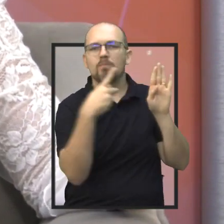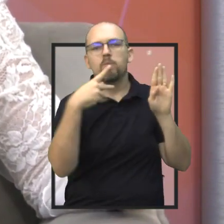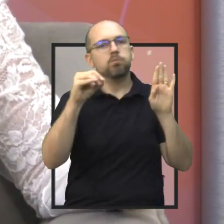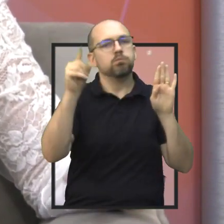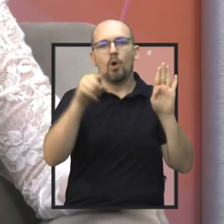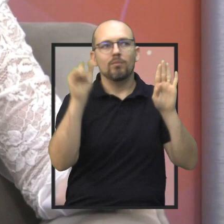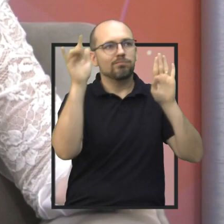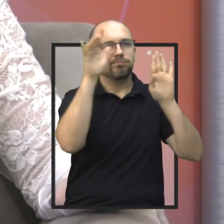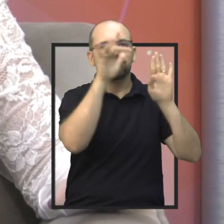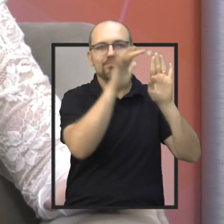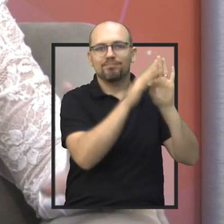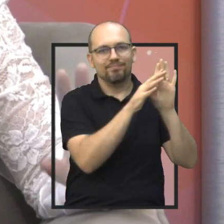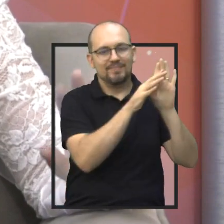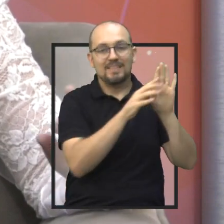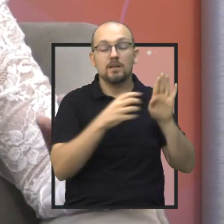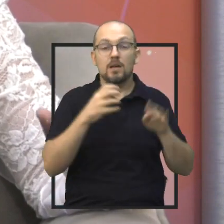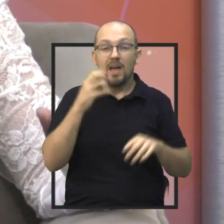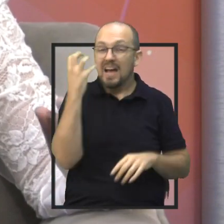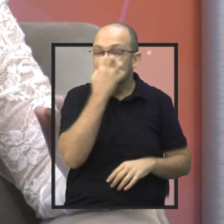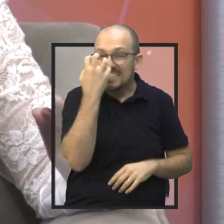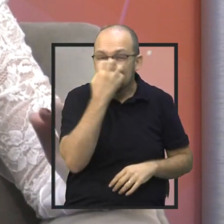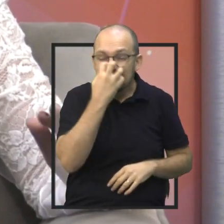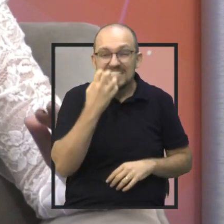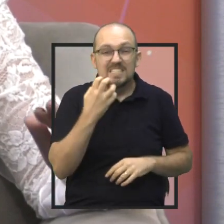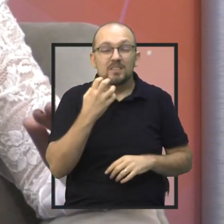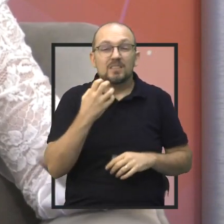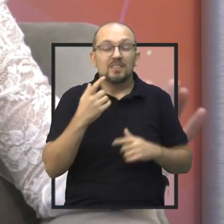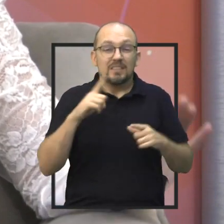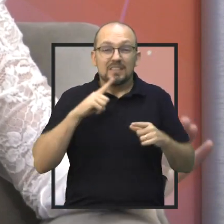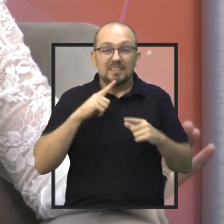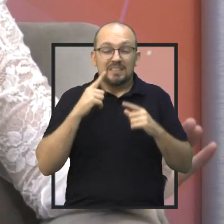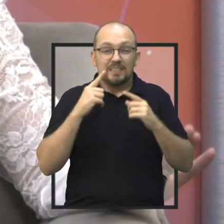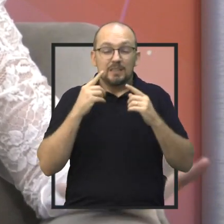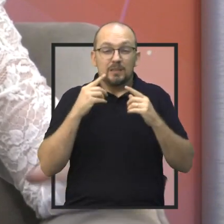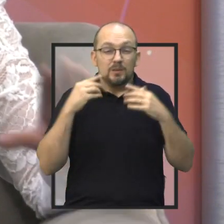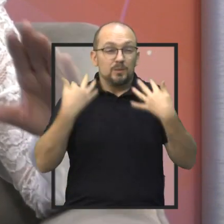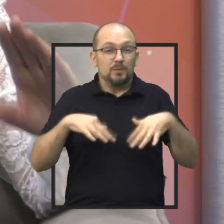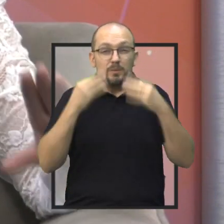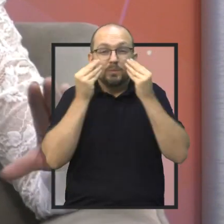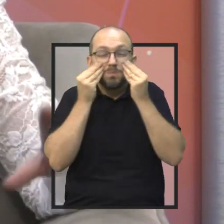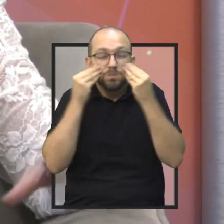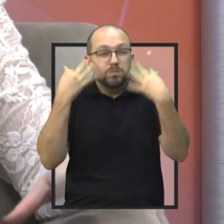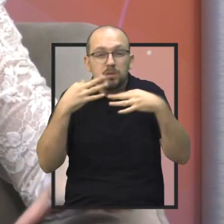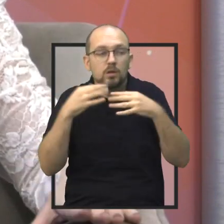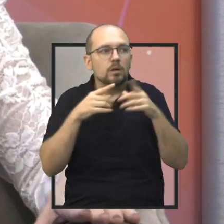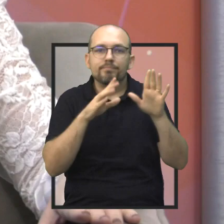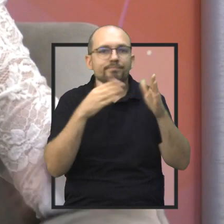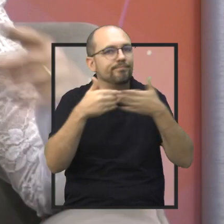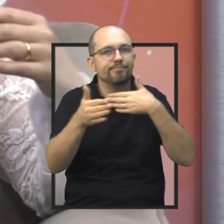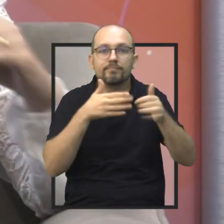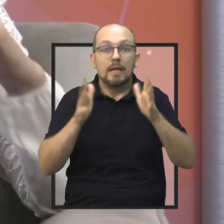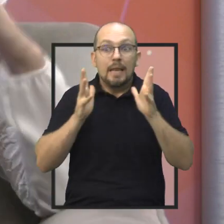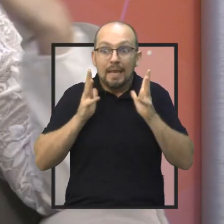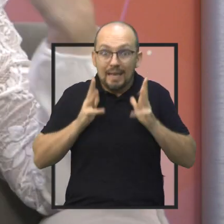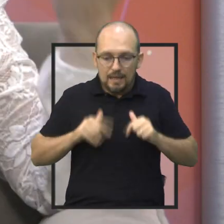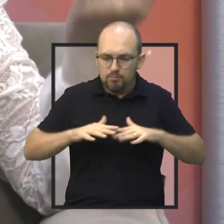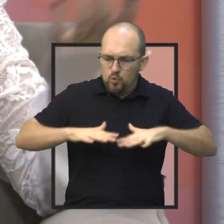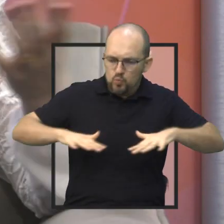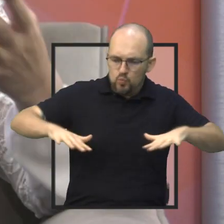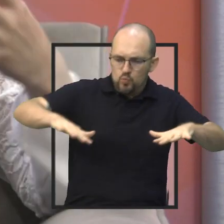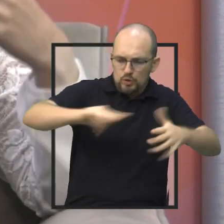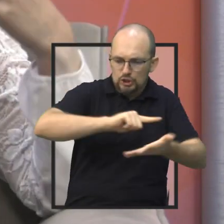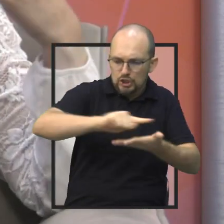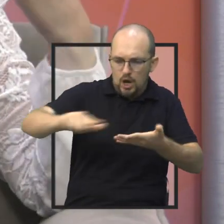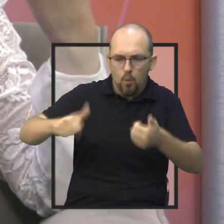Então, as pessoas alérgicas, quanto mais limpo for o quarto, e limpo que eu digo não só na limpeza, mas limpo em